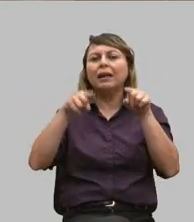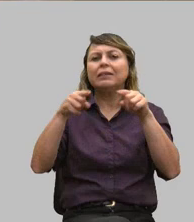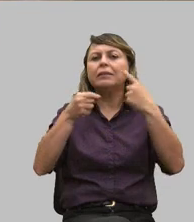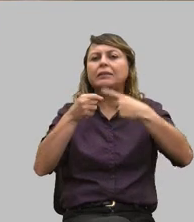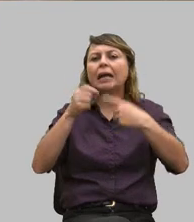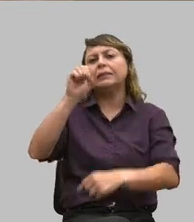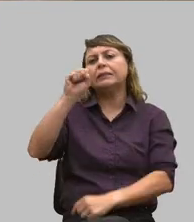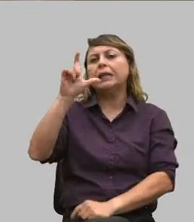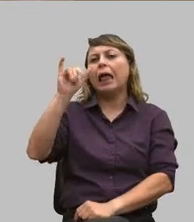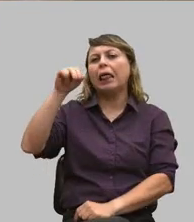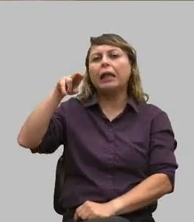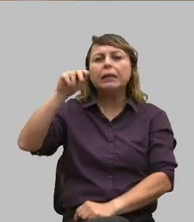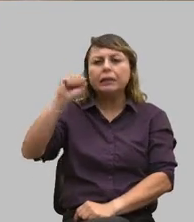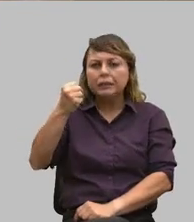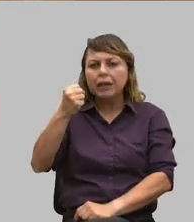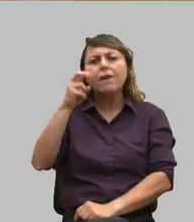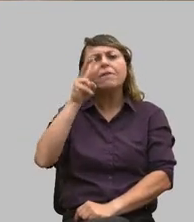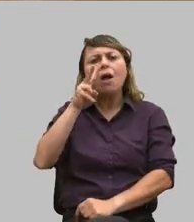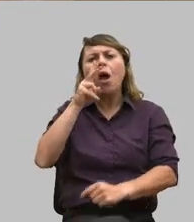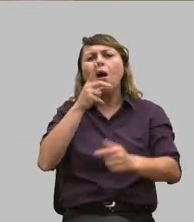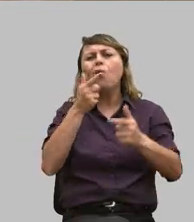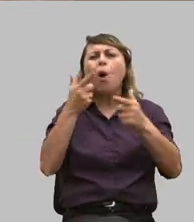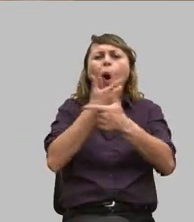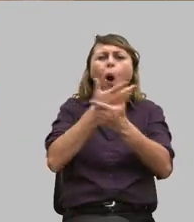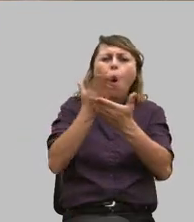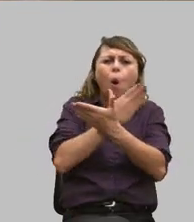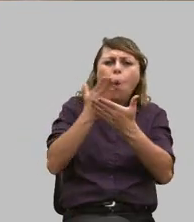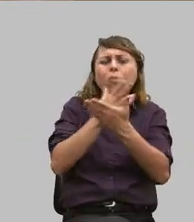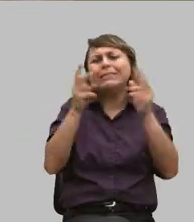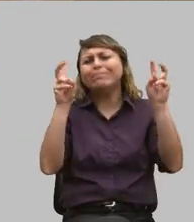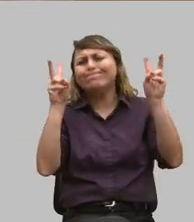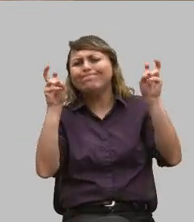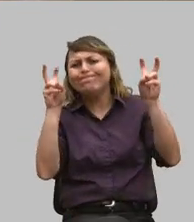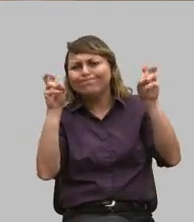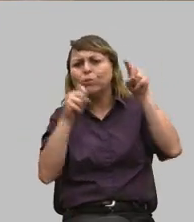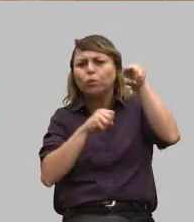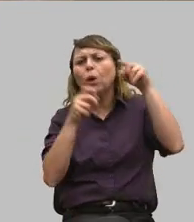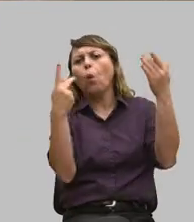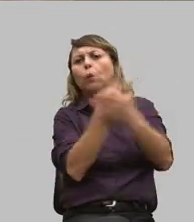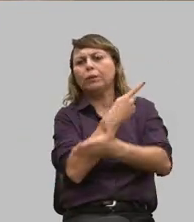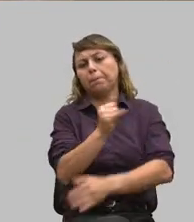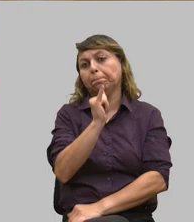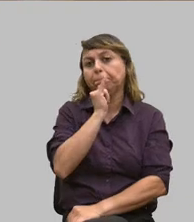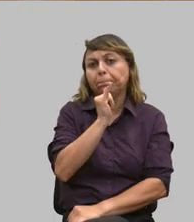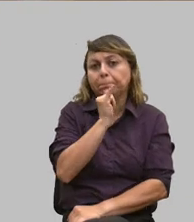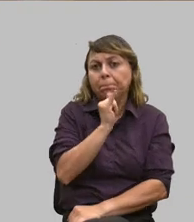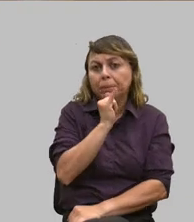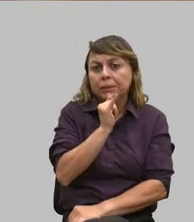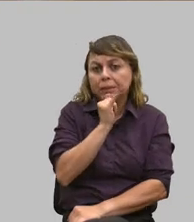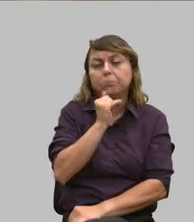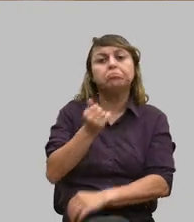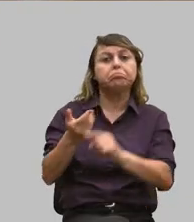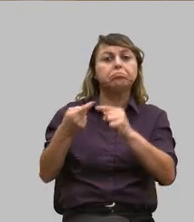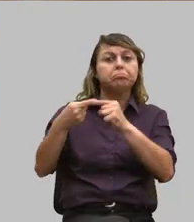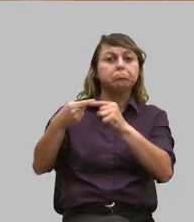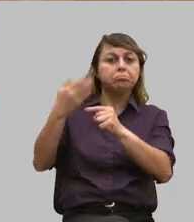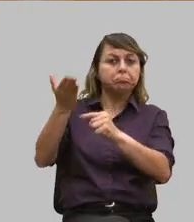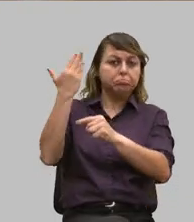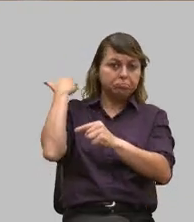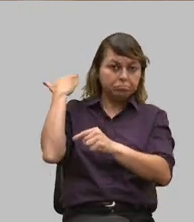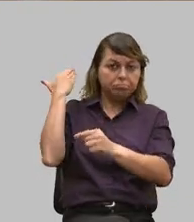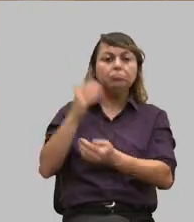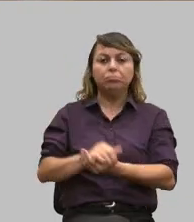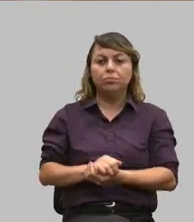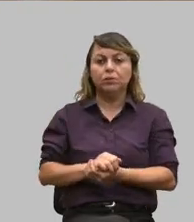eh ver alguns problemas que estamos que estão acontecendo lá por exemplo há pouco tempo atrás a superintendente